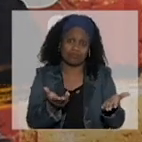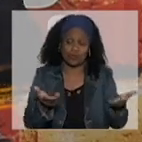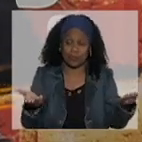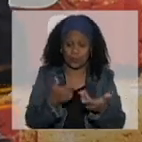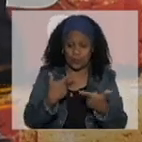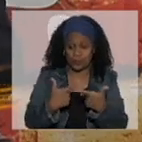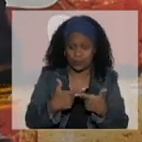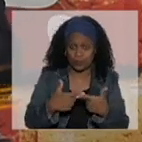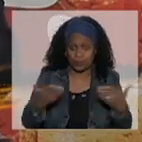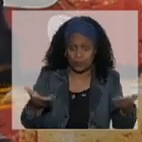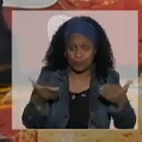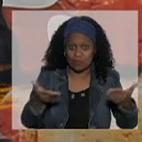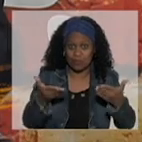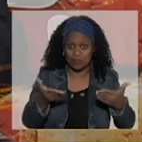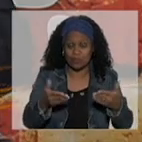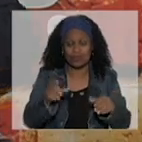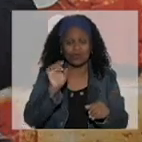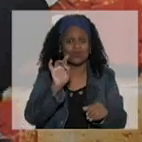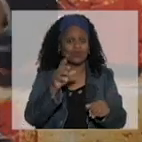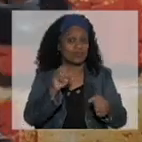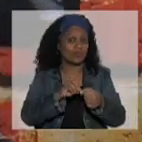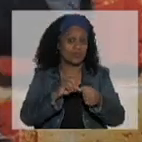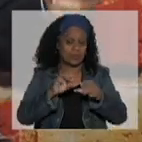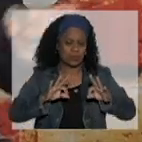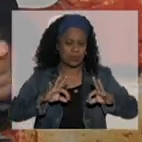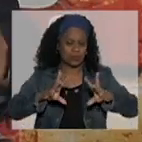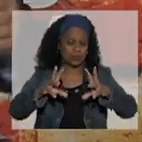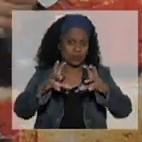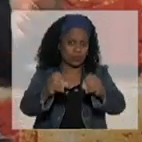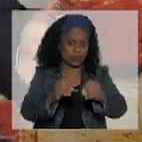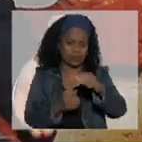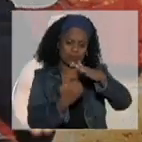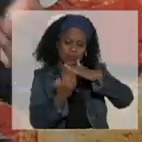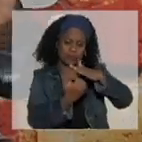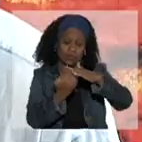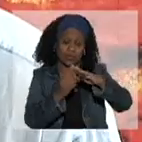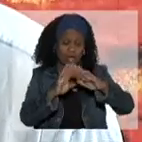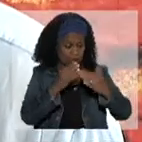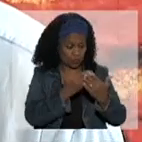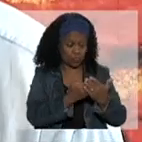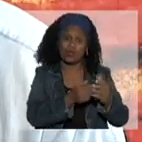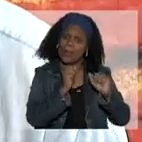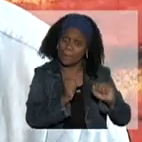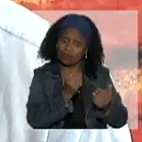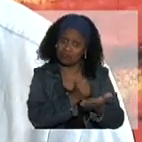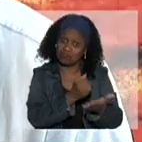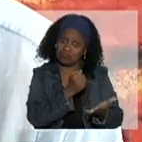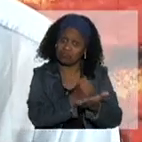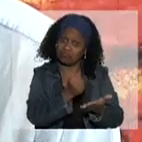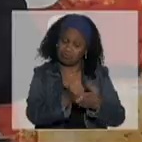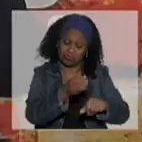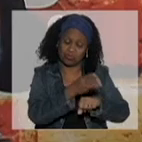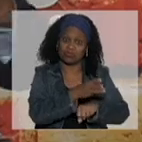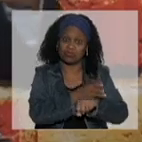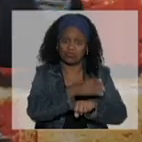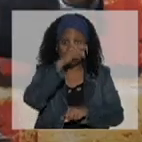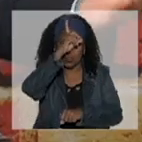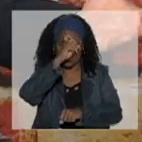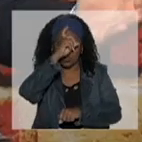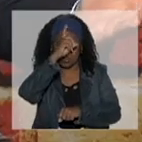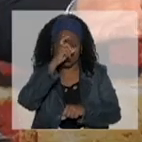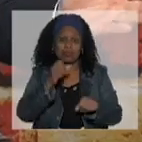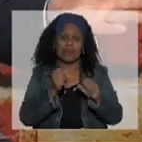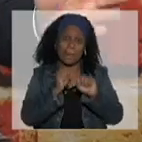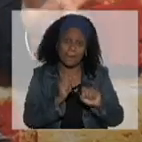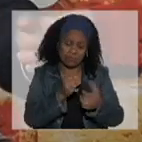organizações agora a terceirização pode atingir as atividades como um todo inclusive as finalistas ou seja uma escola pode terceirizar professor um hospital pode